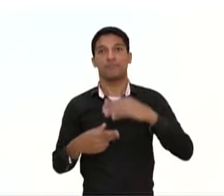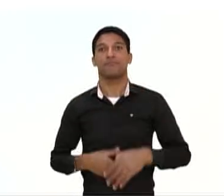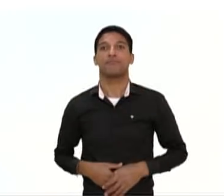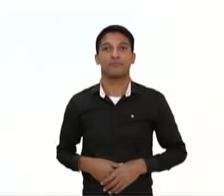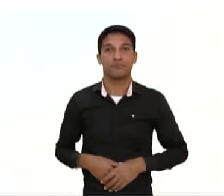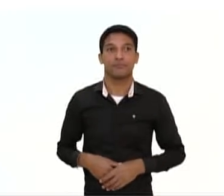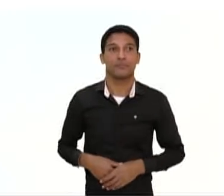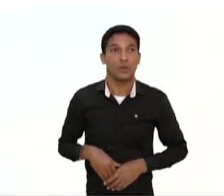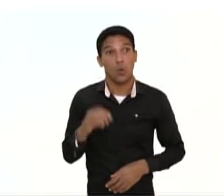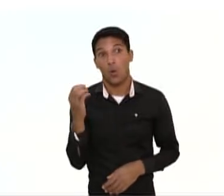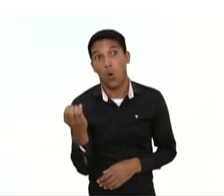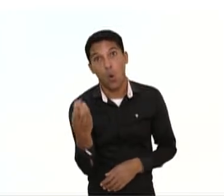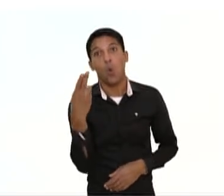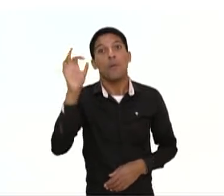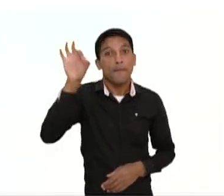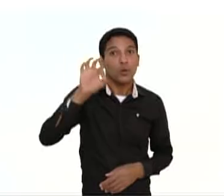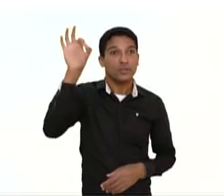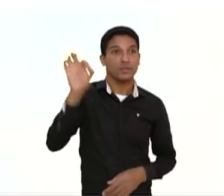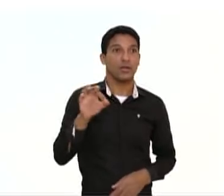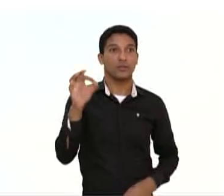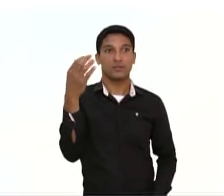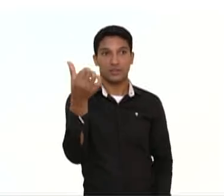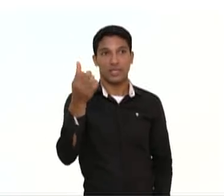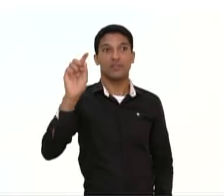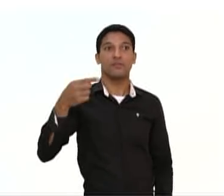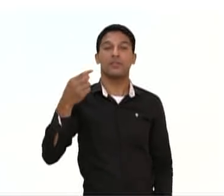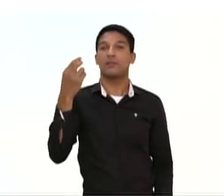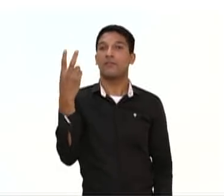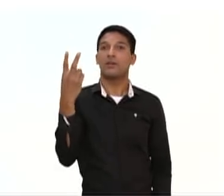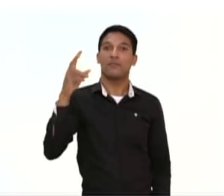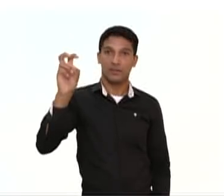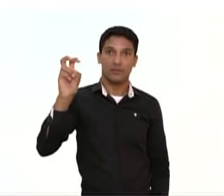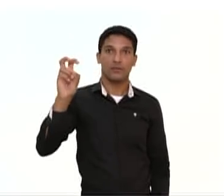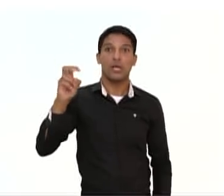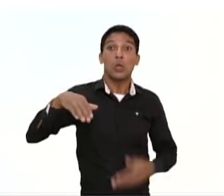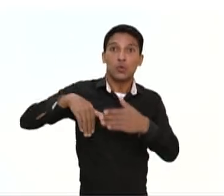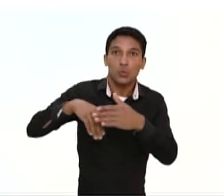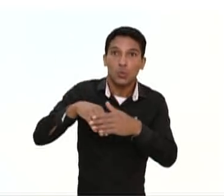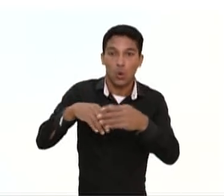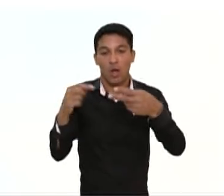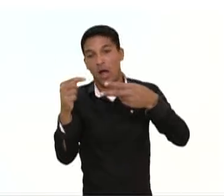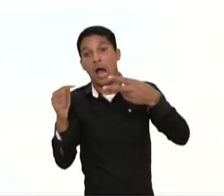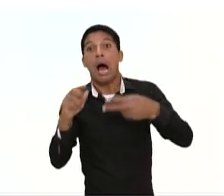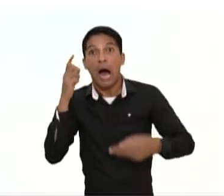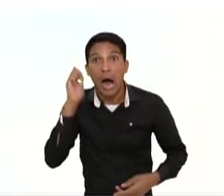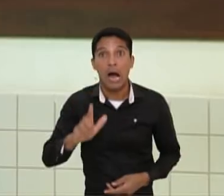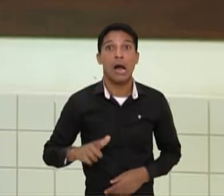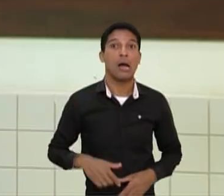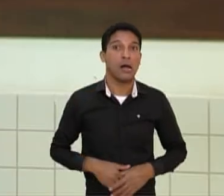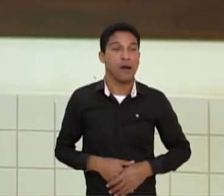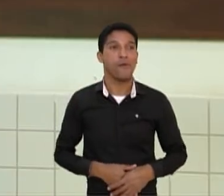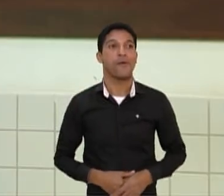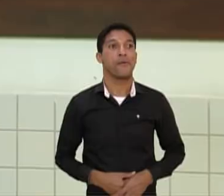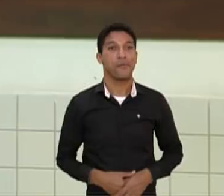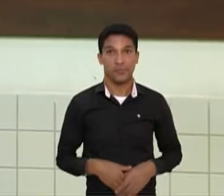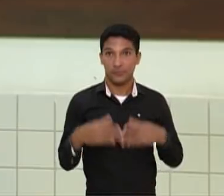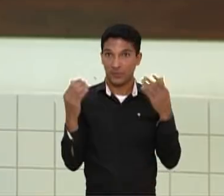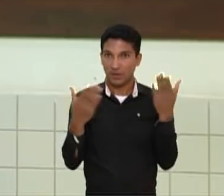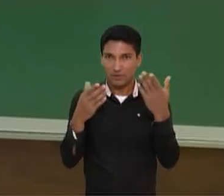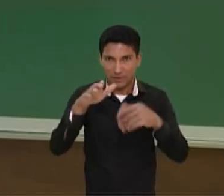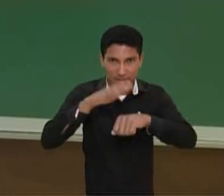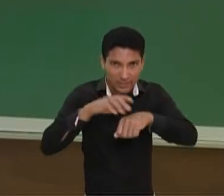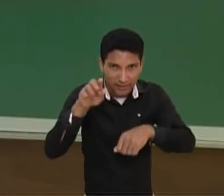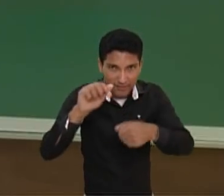6,25% é a probabilidade de você chutar e acertar as 2 questões. Agora, cá para nós aqui. Já fez